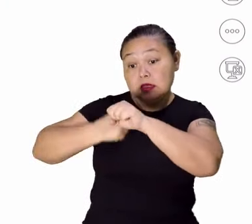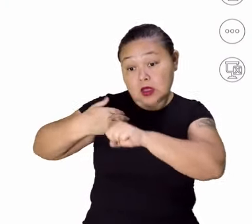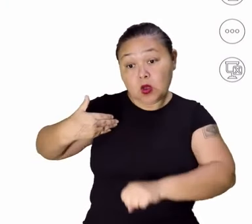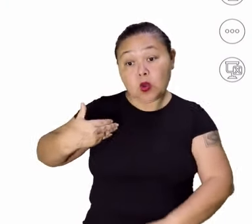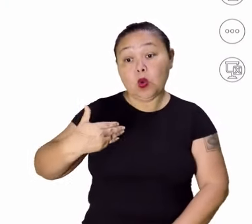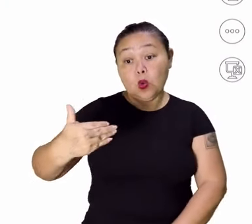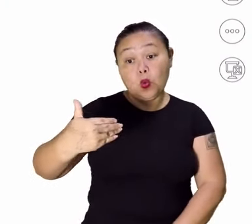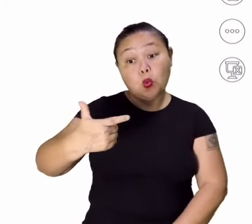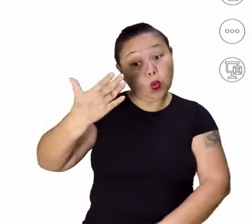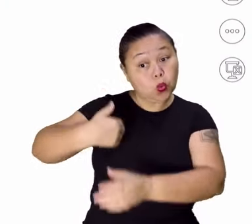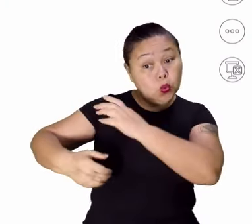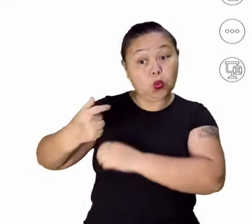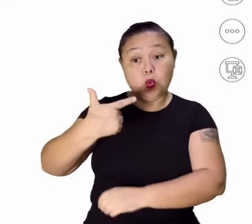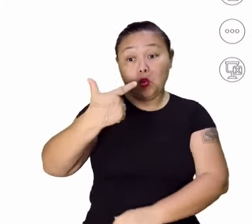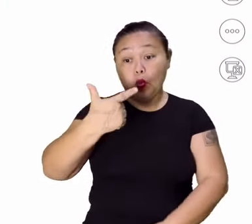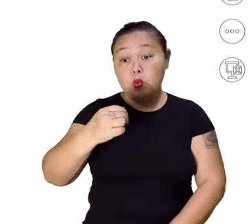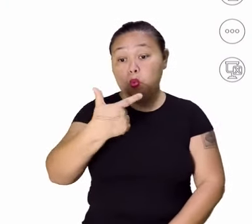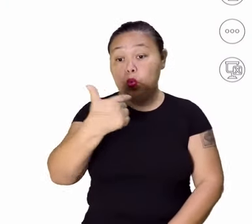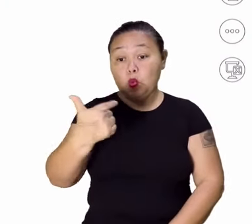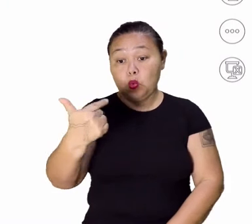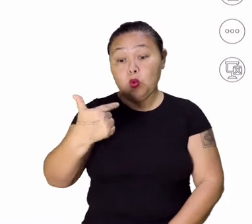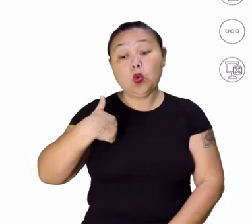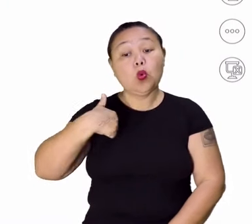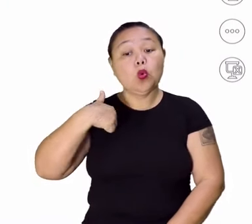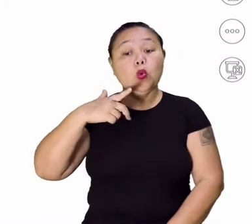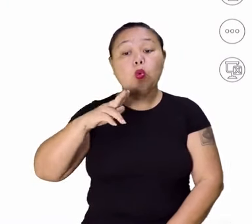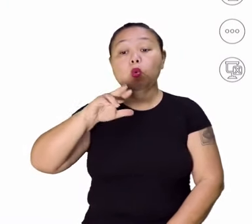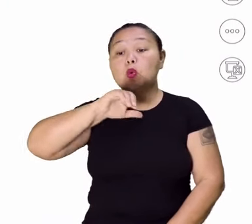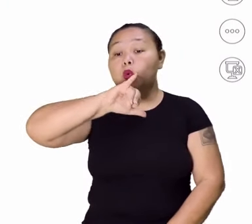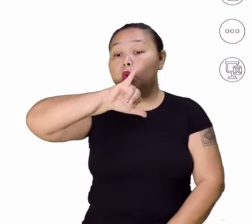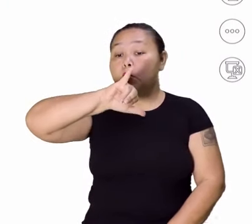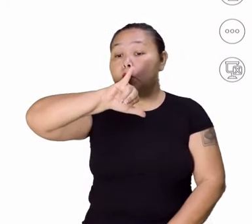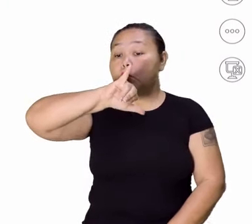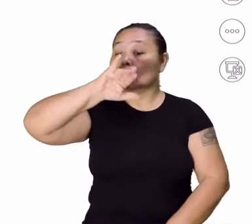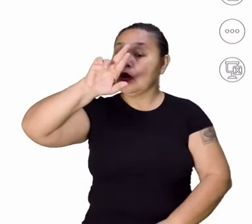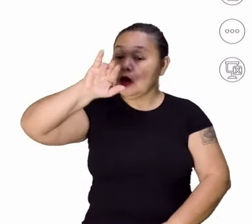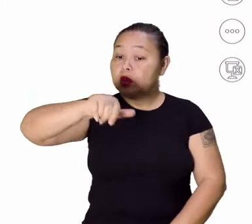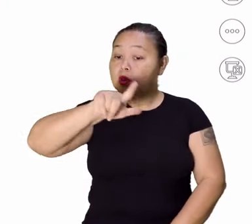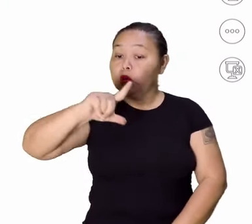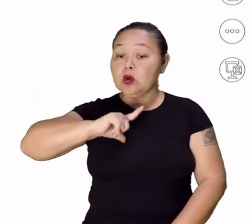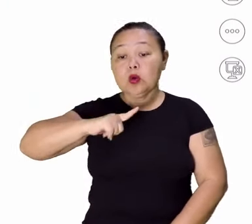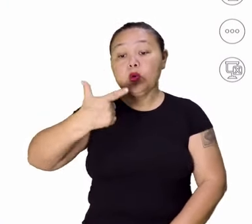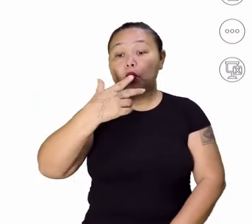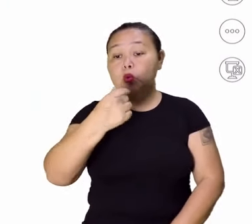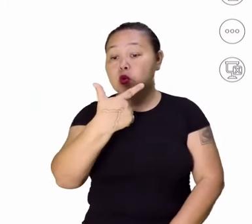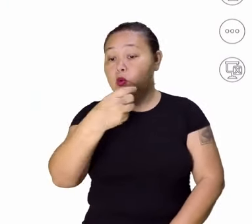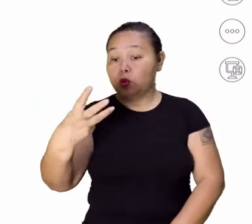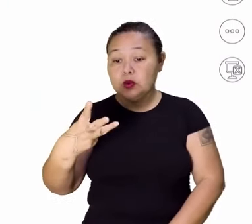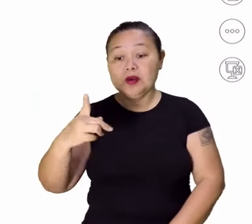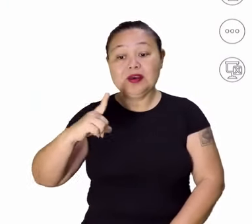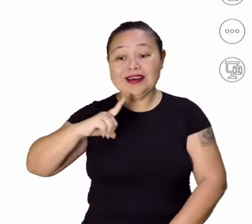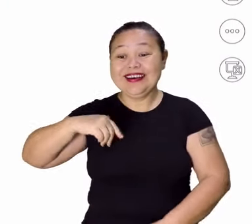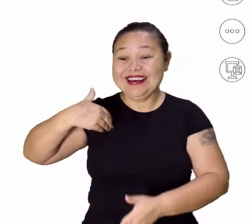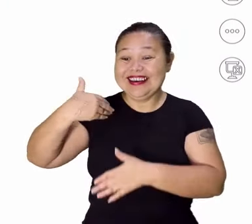Nesse ano passado, né? De 2022. Porque 29 de julho que nós estamos estudando em 2023 não chegou ainda. Vocês não poderiam ter.